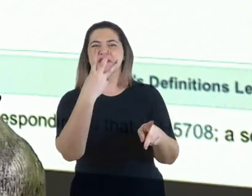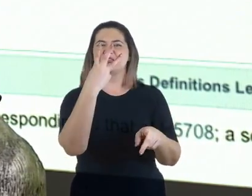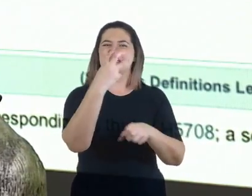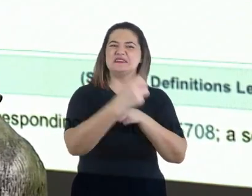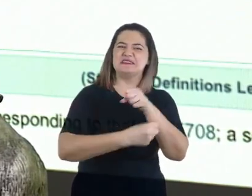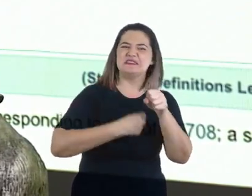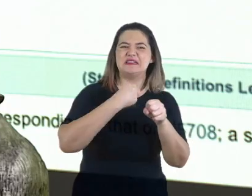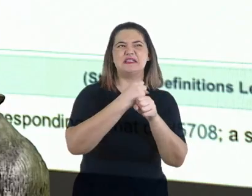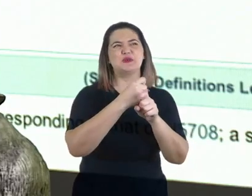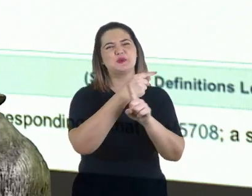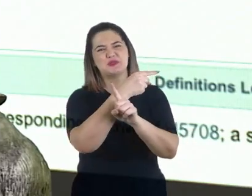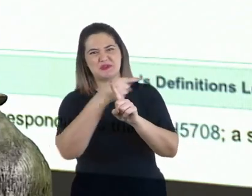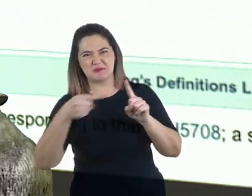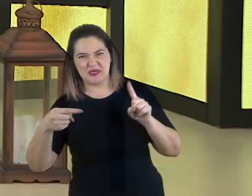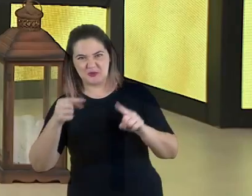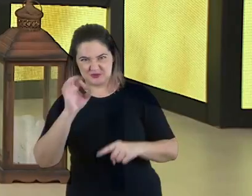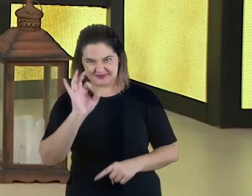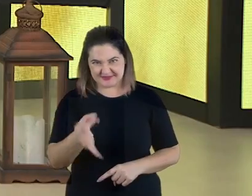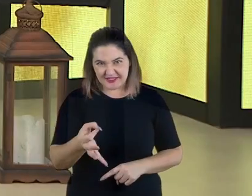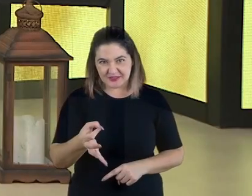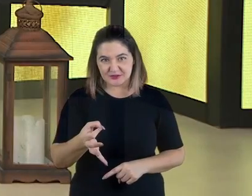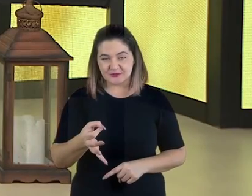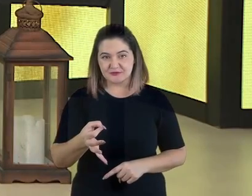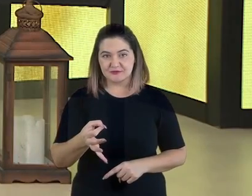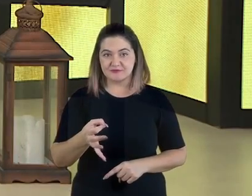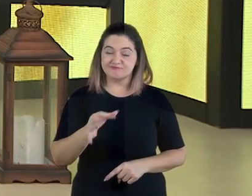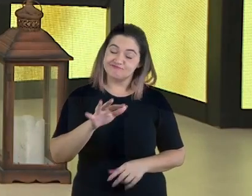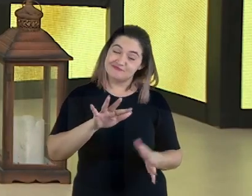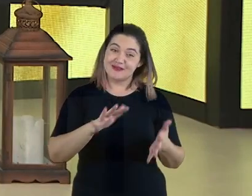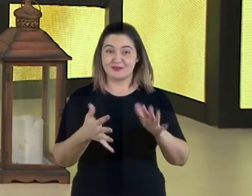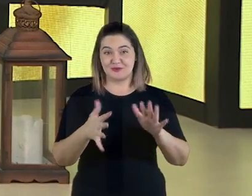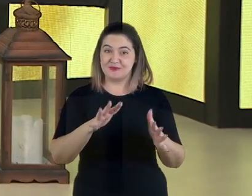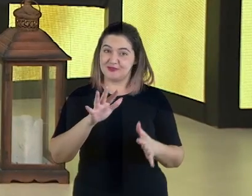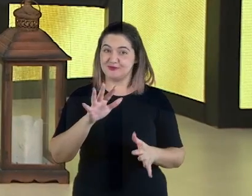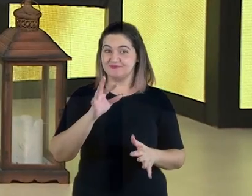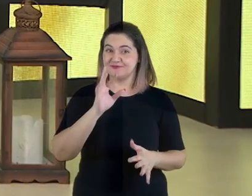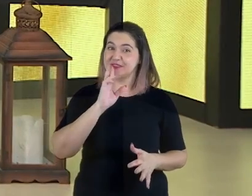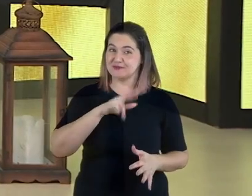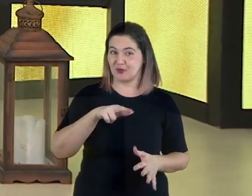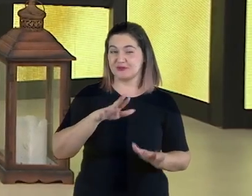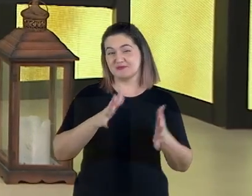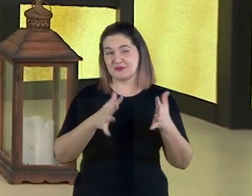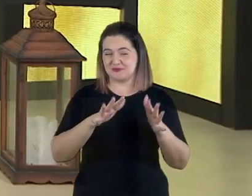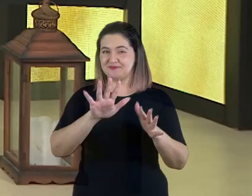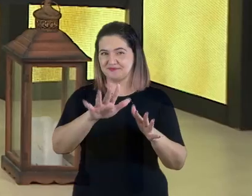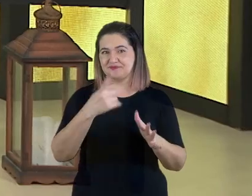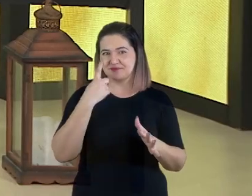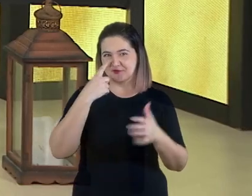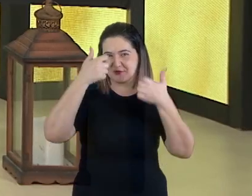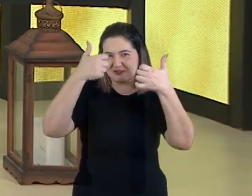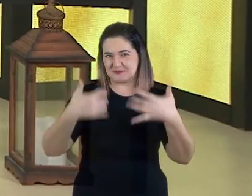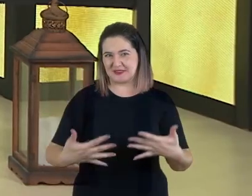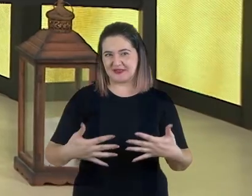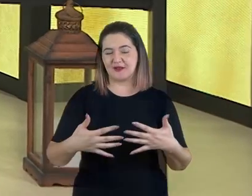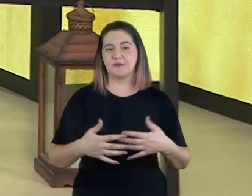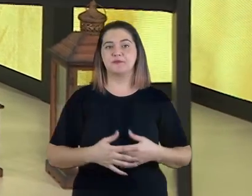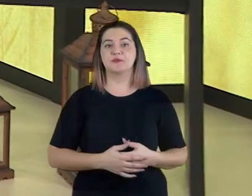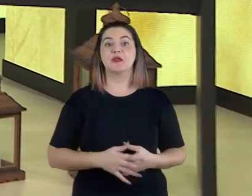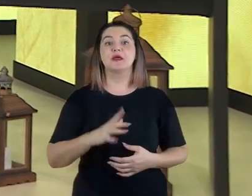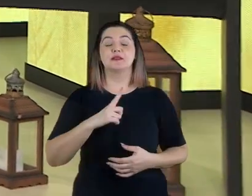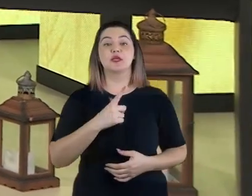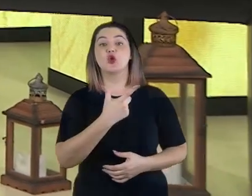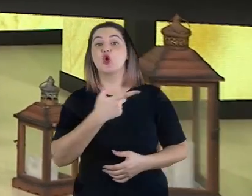meio, correto? Mais ou menos. Mas antes de explicar isso para você, deixe-me mostrar mais 5